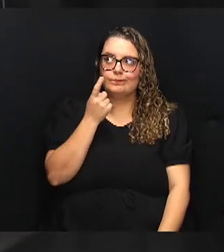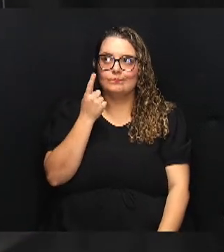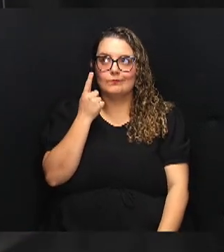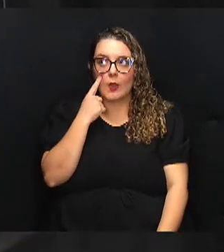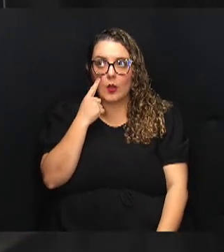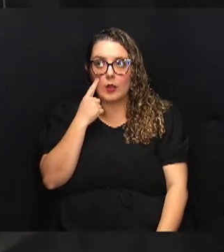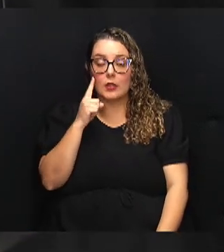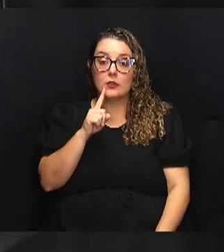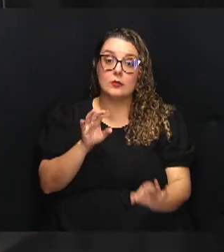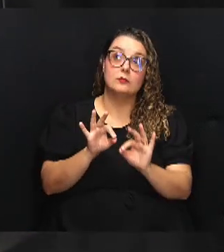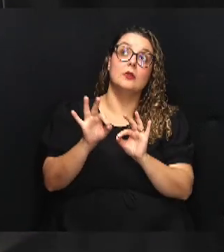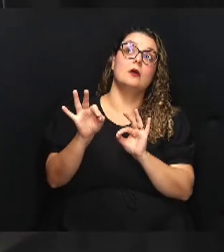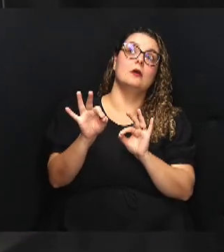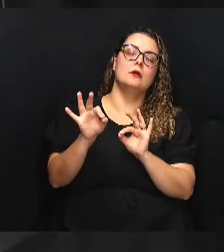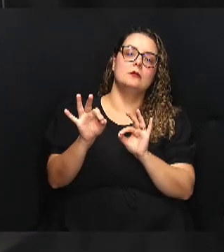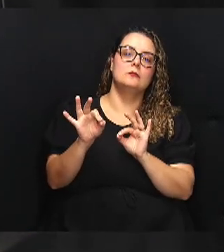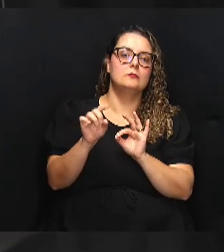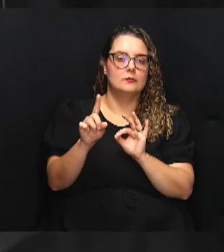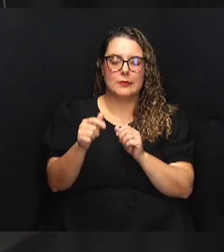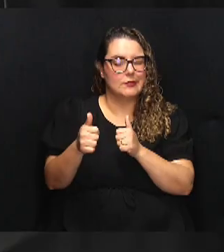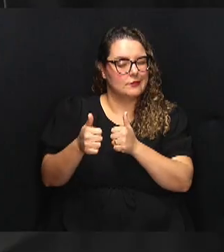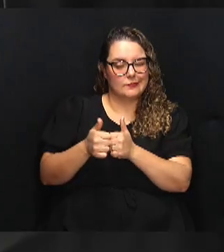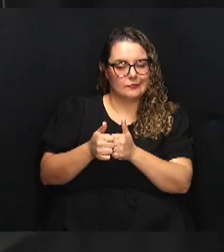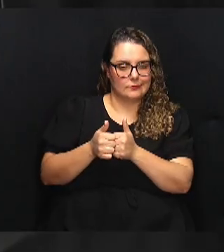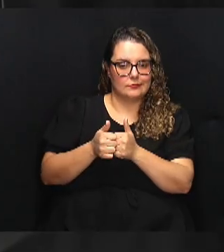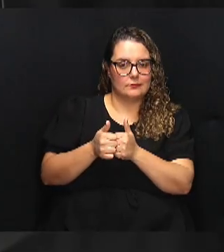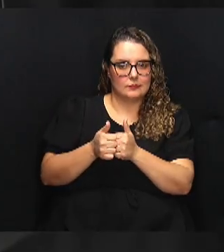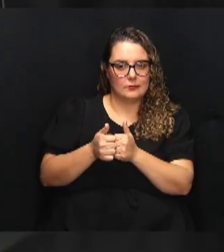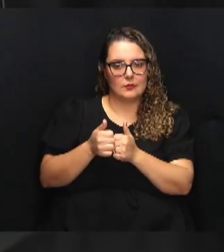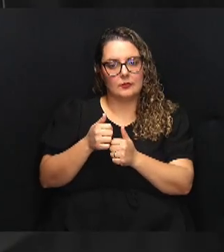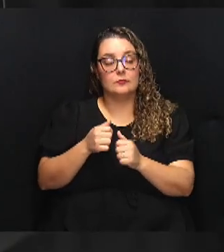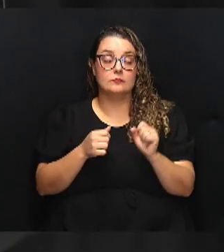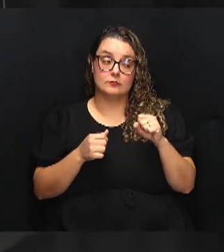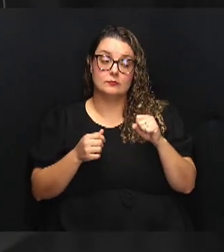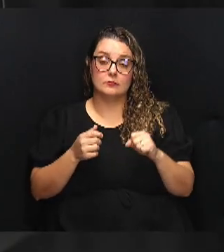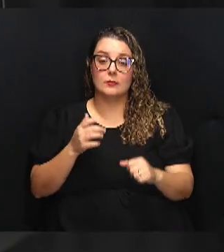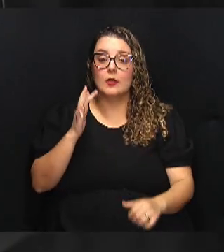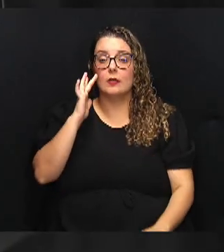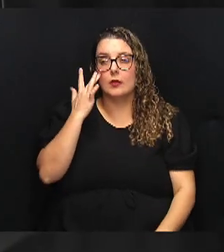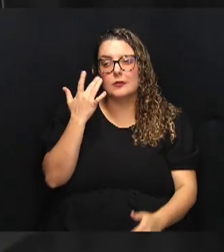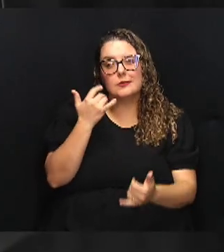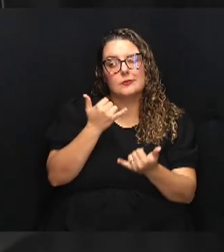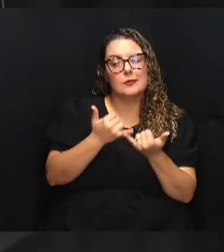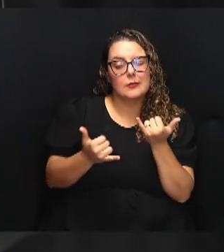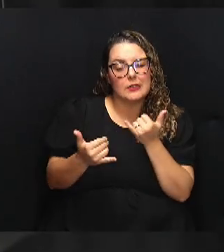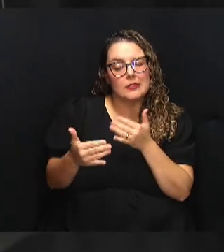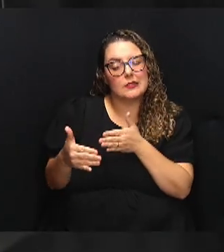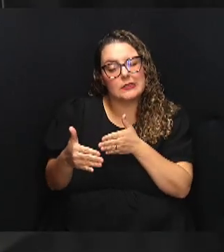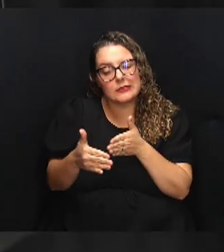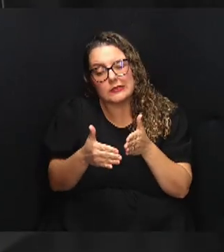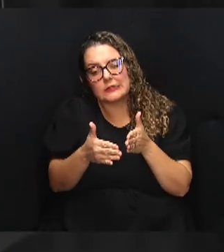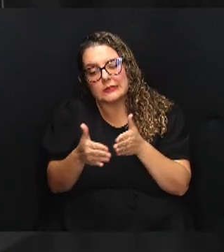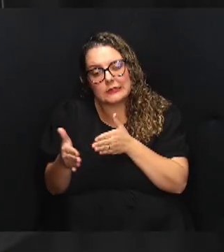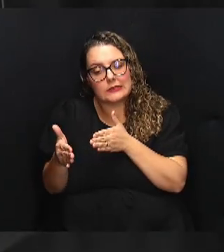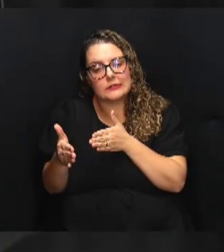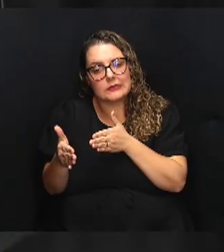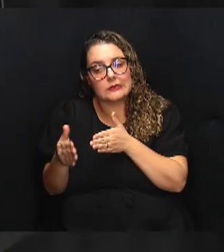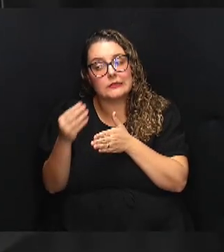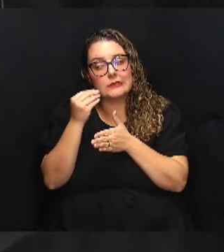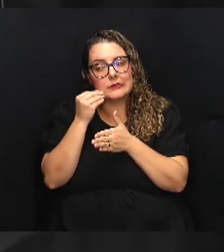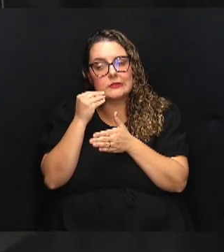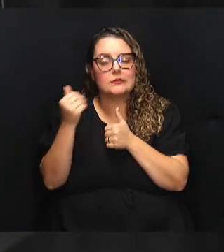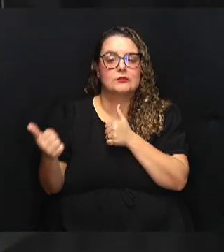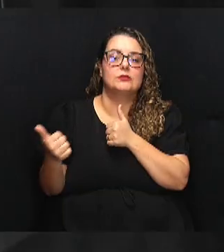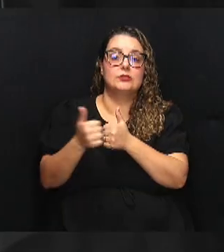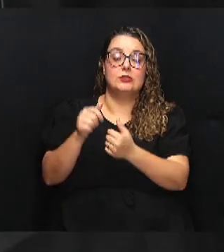não tão distante, mas também não tão perto. Eu digo que estamos no meio do caminho, tentando chegar